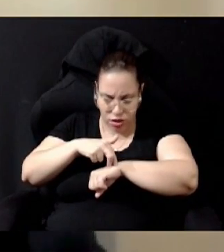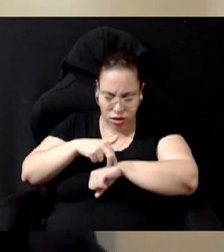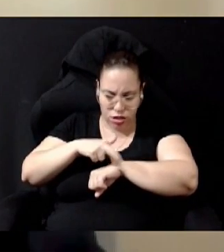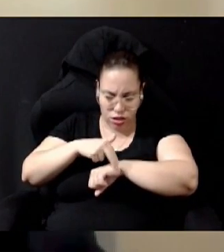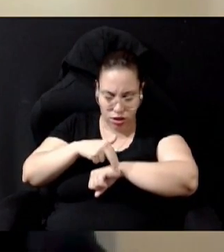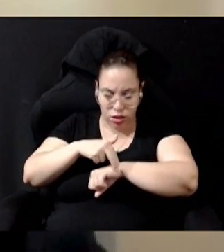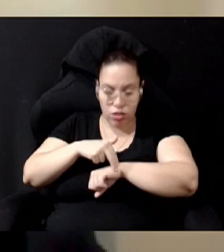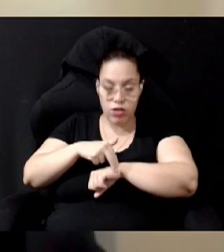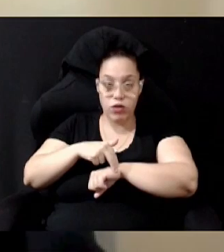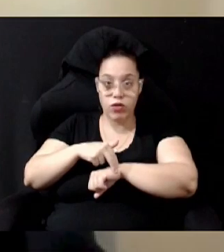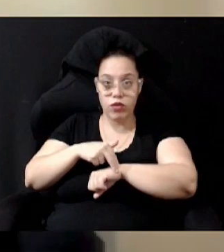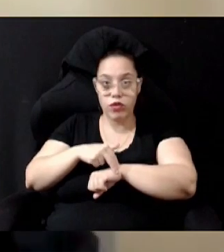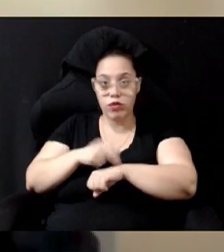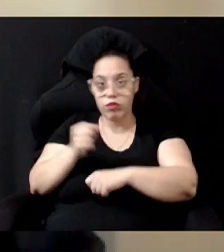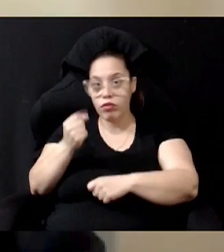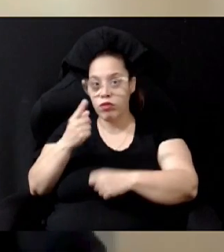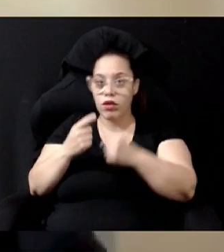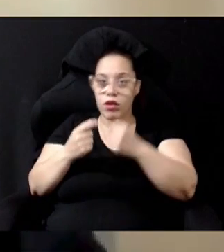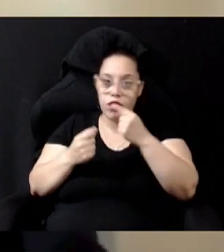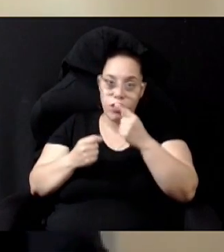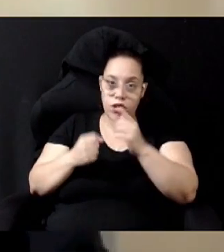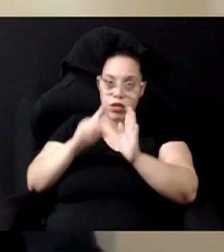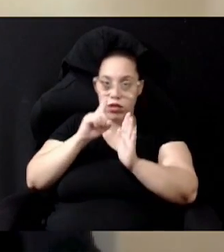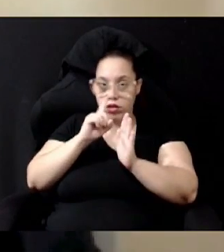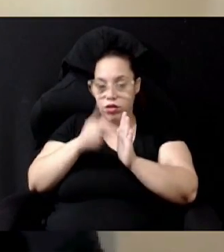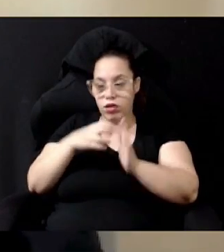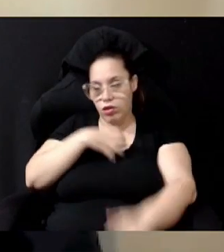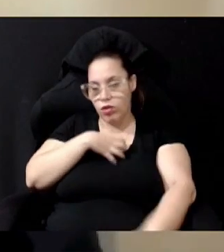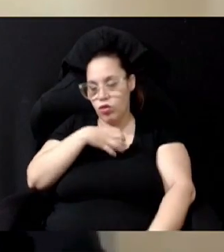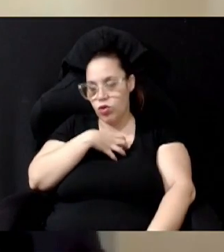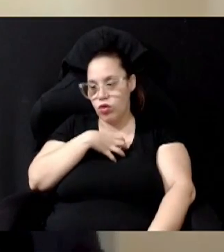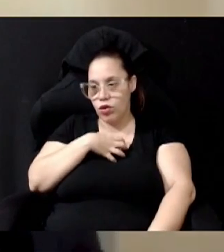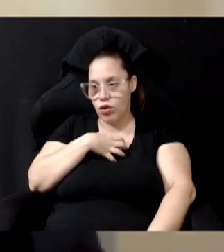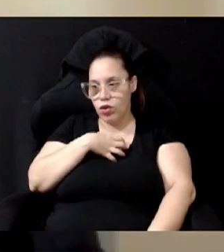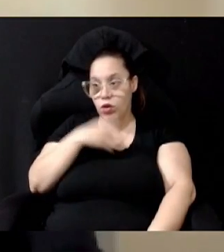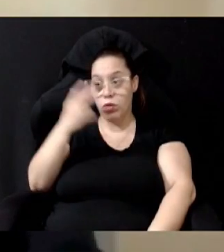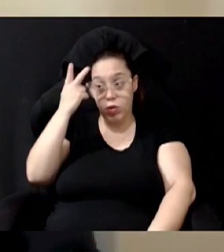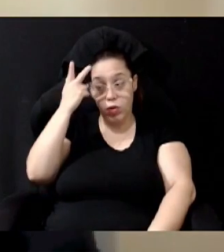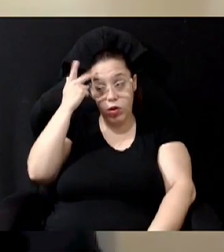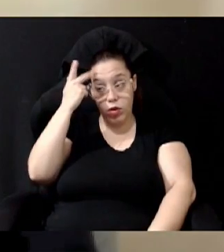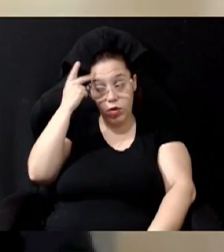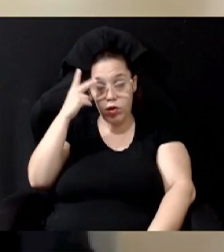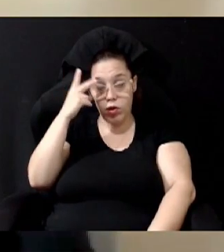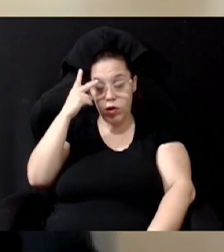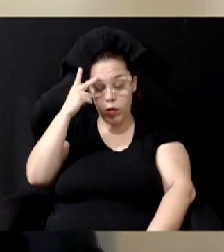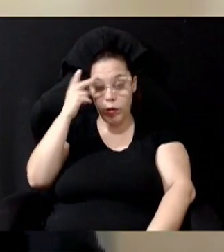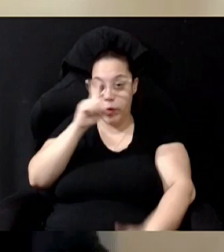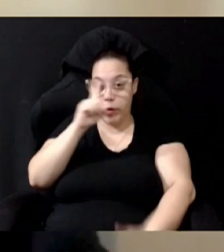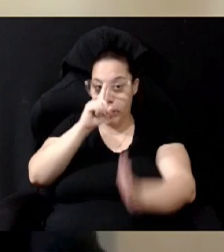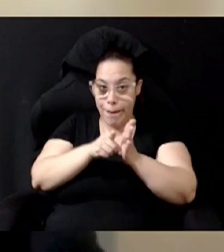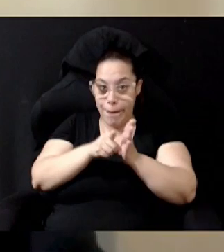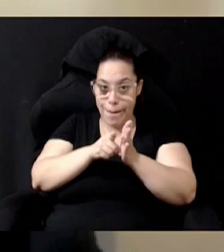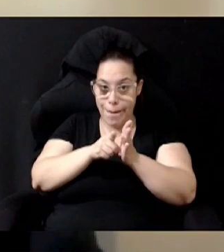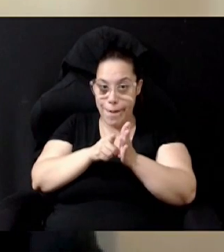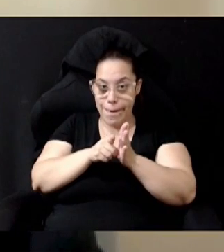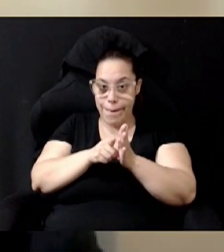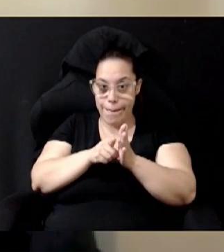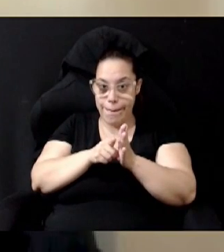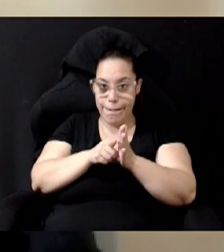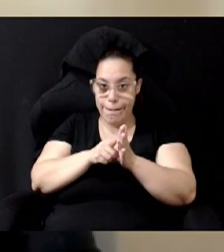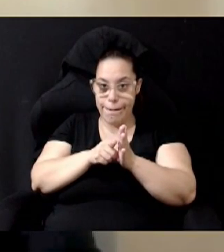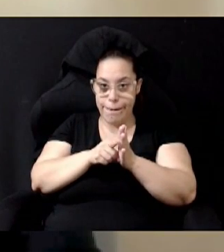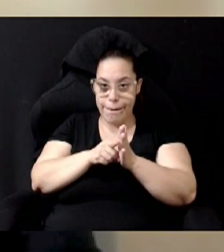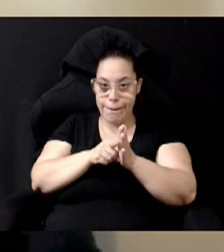são os sintomas assim mais expressivos para se fazer o diagnóstico. Mas quando esses